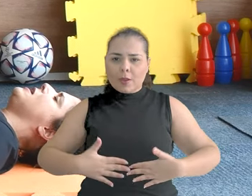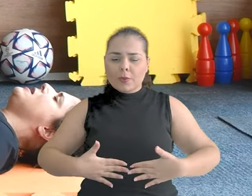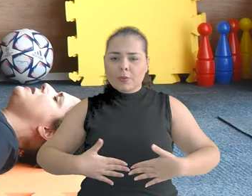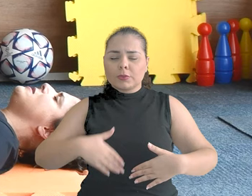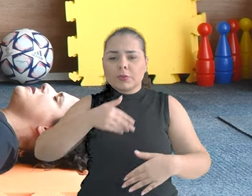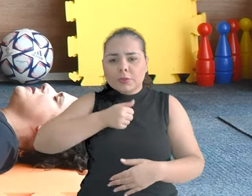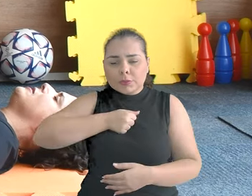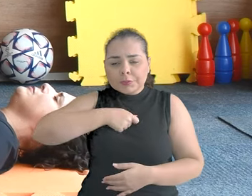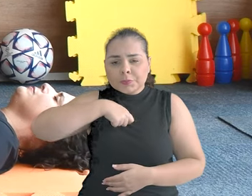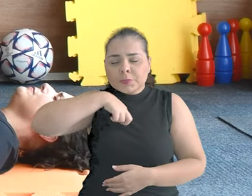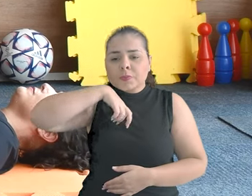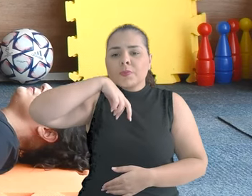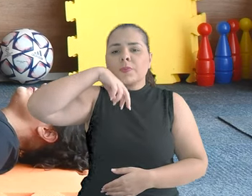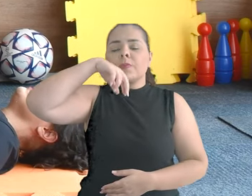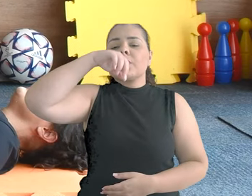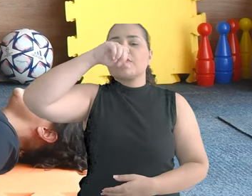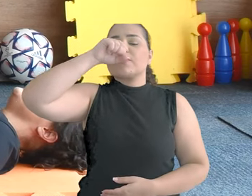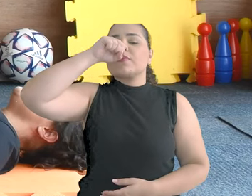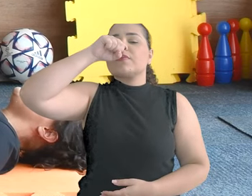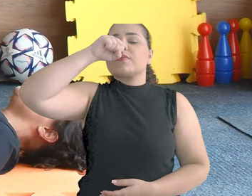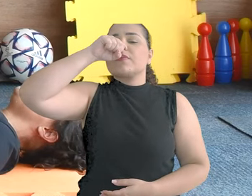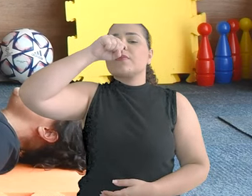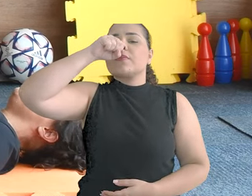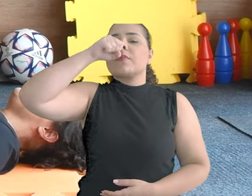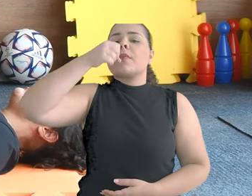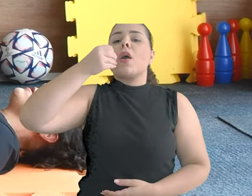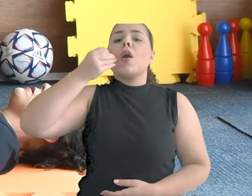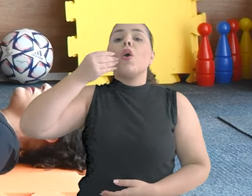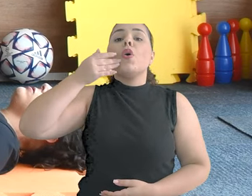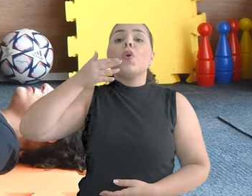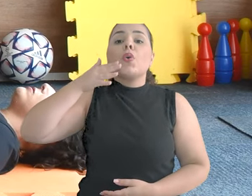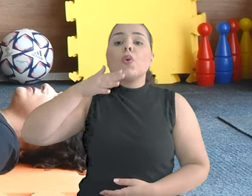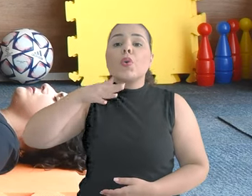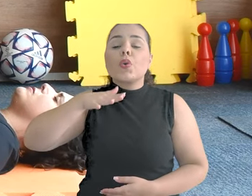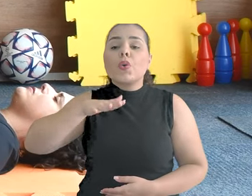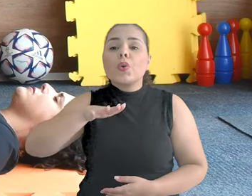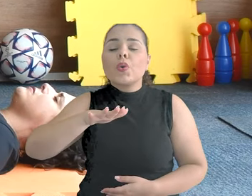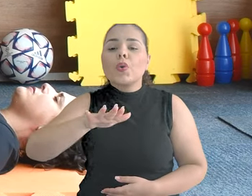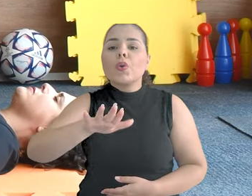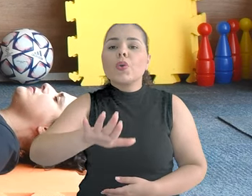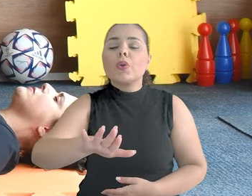pelo nariz e solta pela boca.